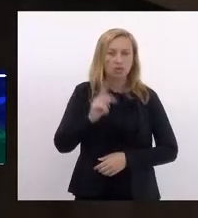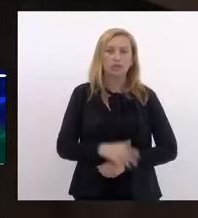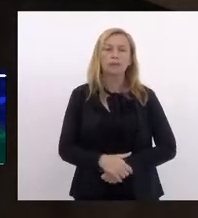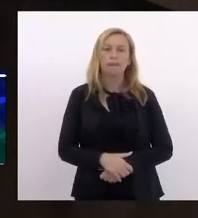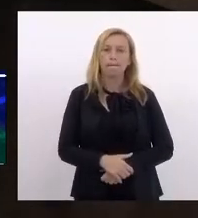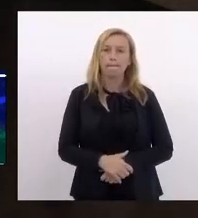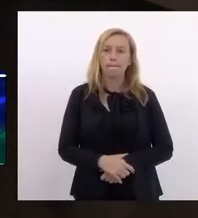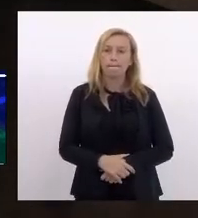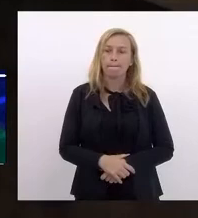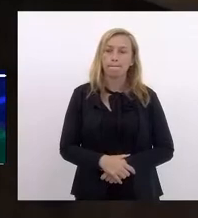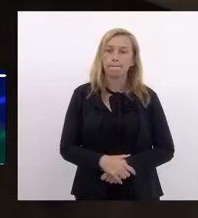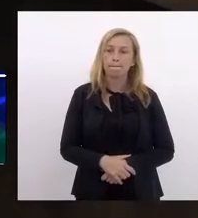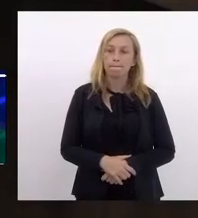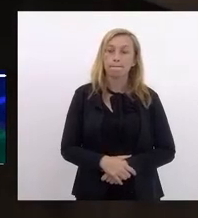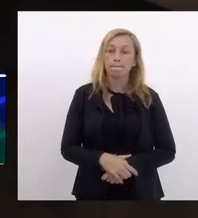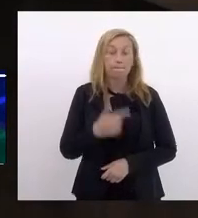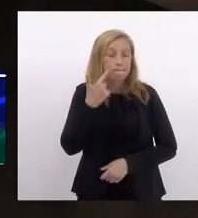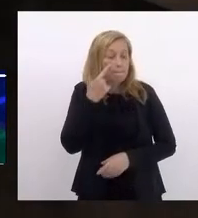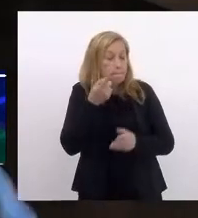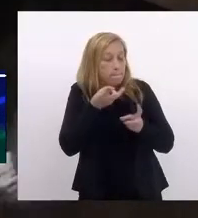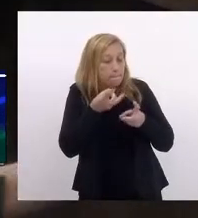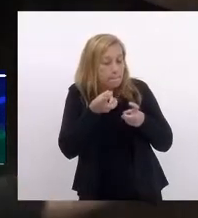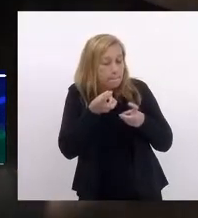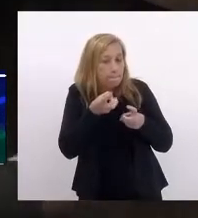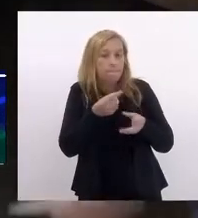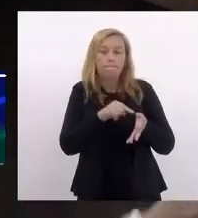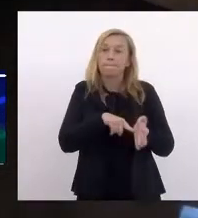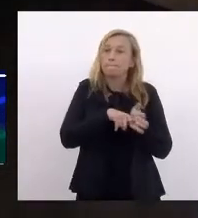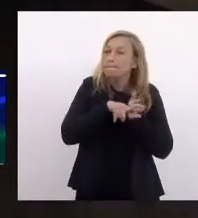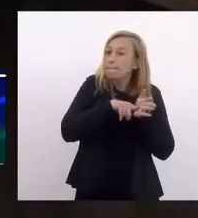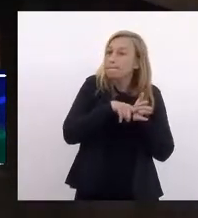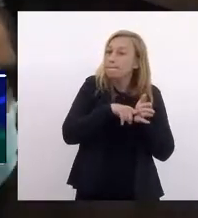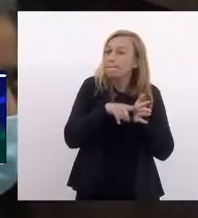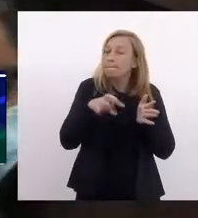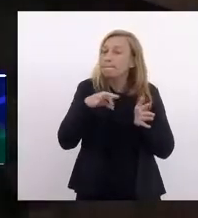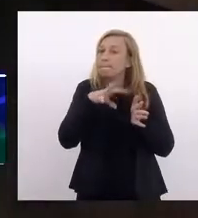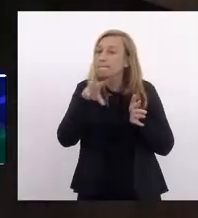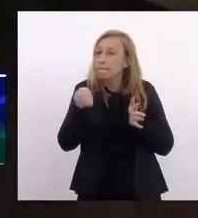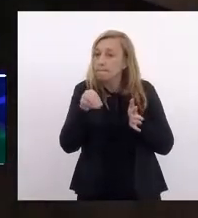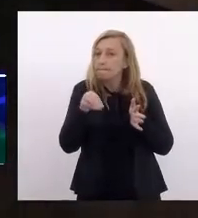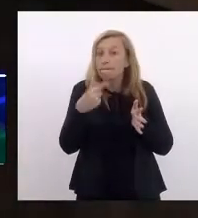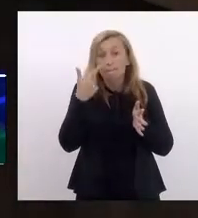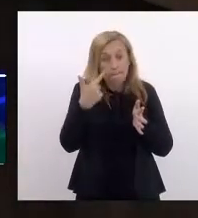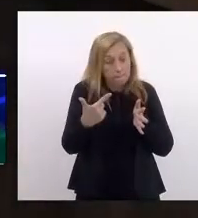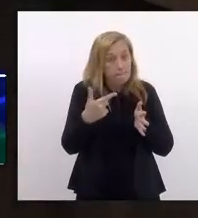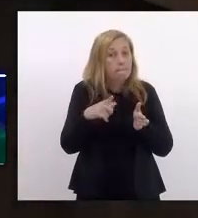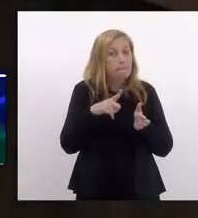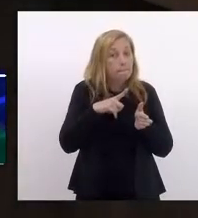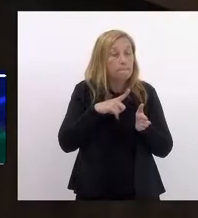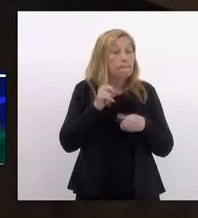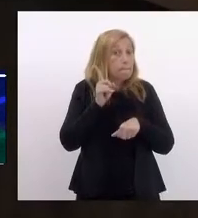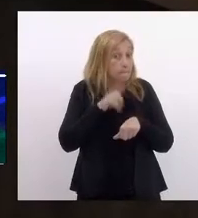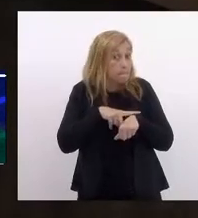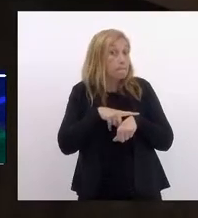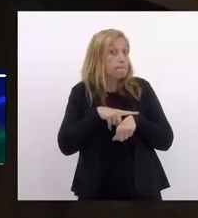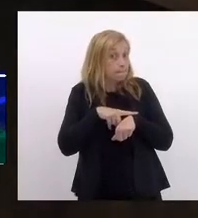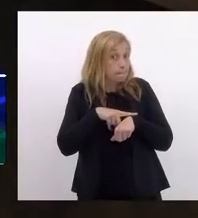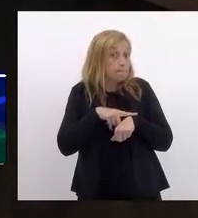Tentamos verificar o pleito para ver se ainda havia tempo